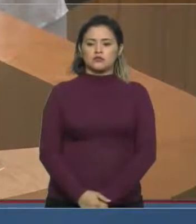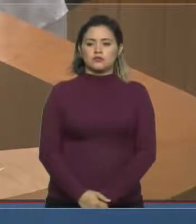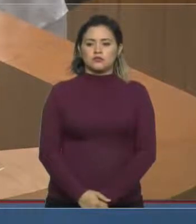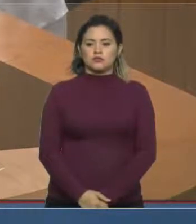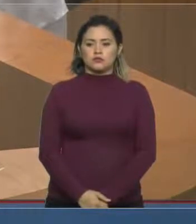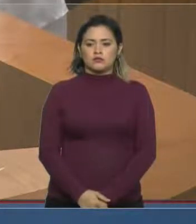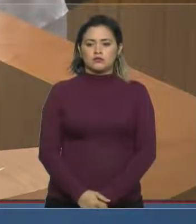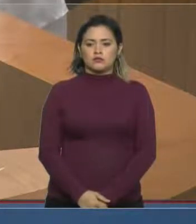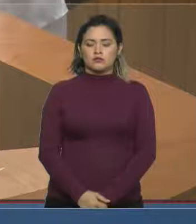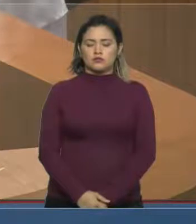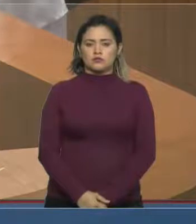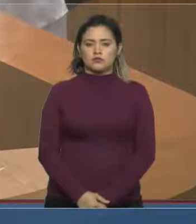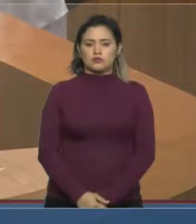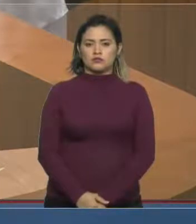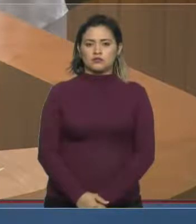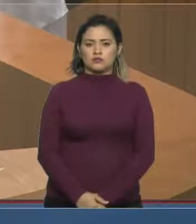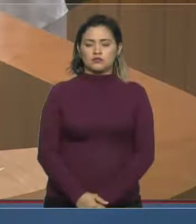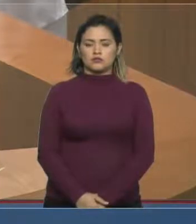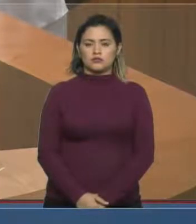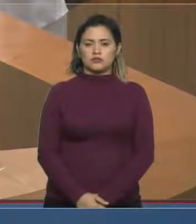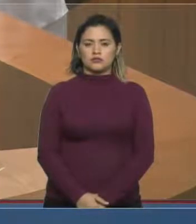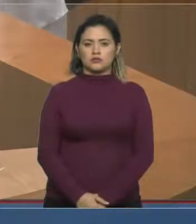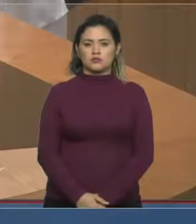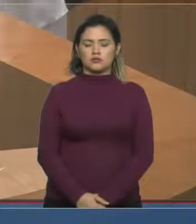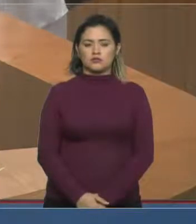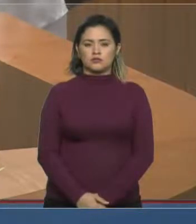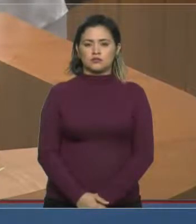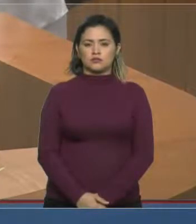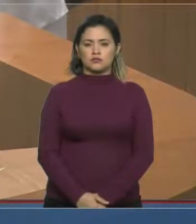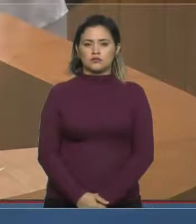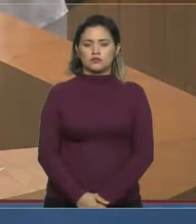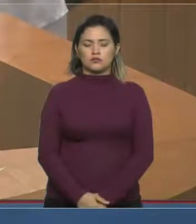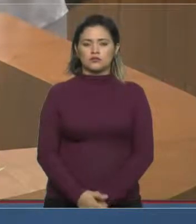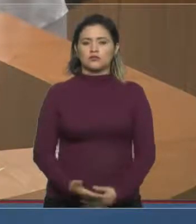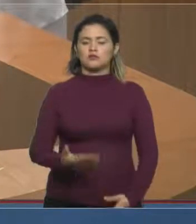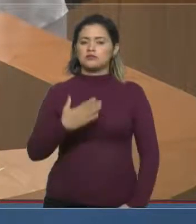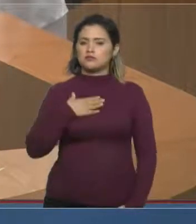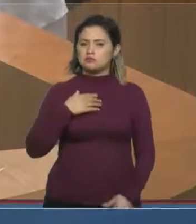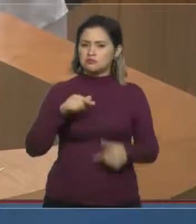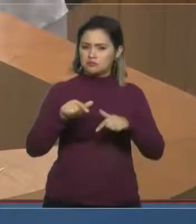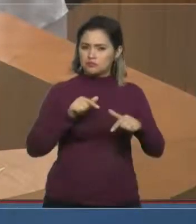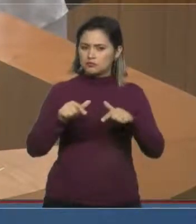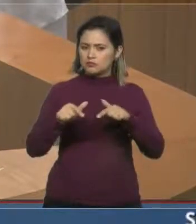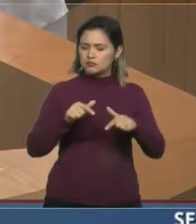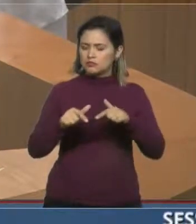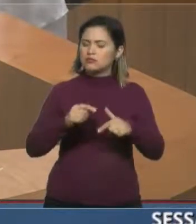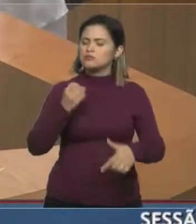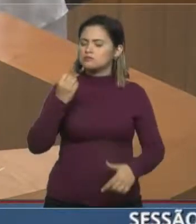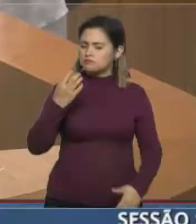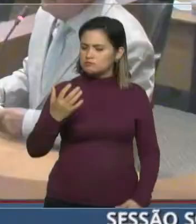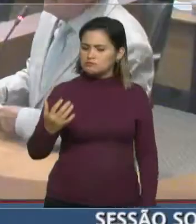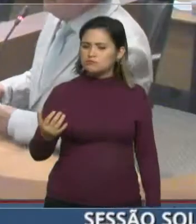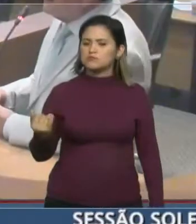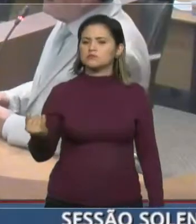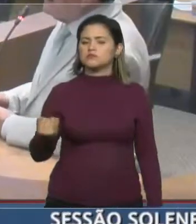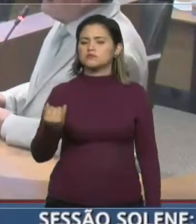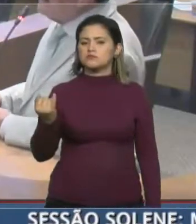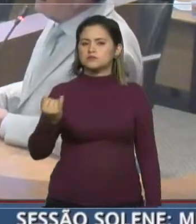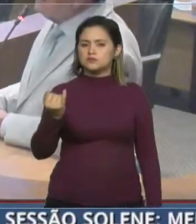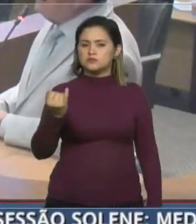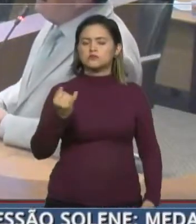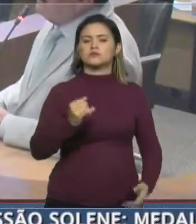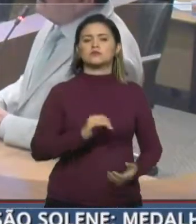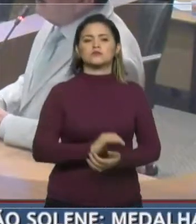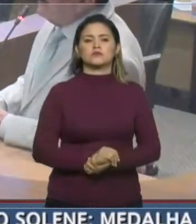Acho que vem me conduzindo, sendo merecedor de todos os votos que tive aqui quando fui indicado para aquela